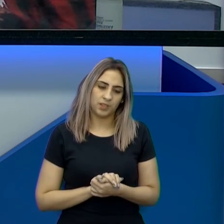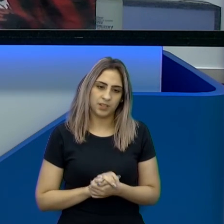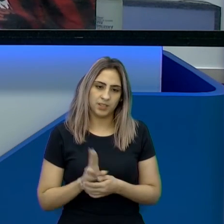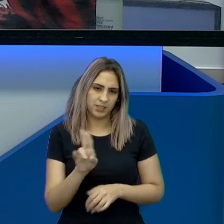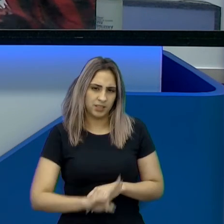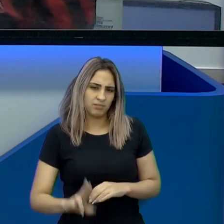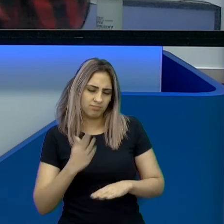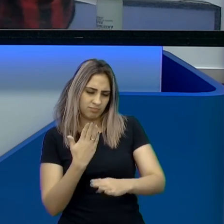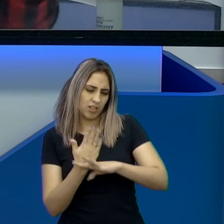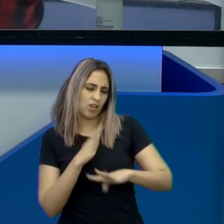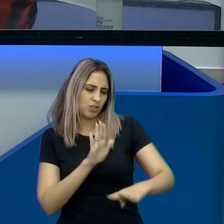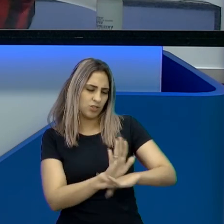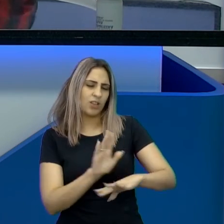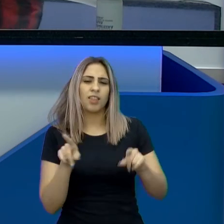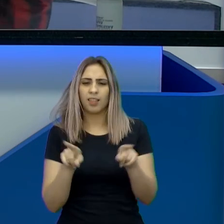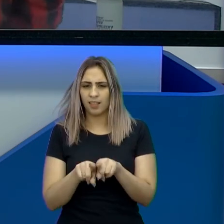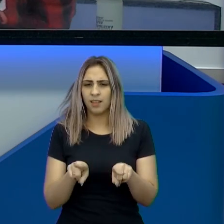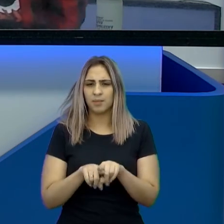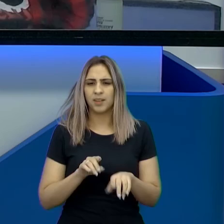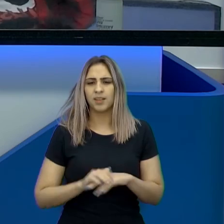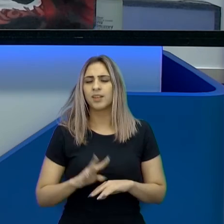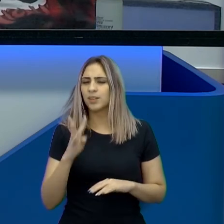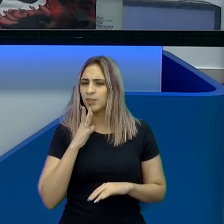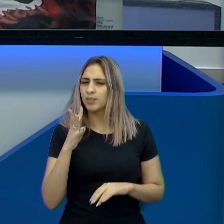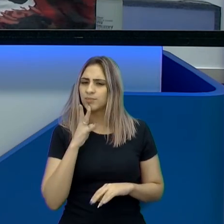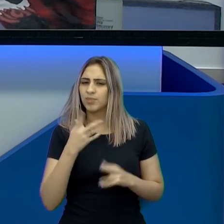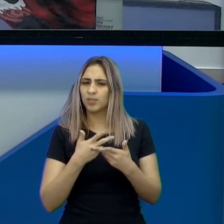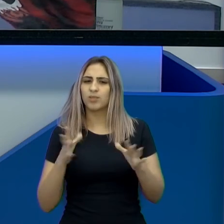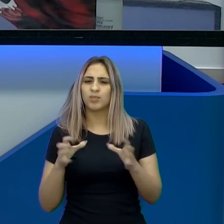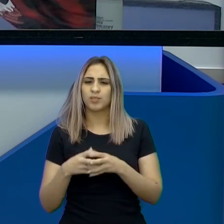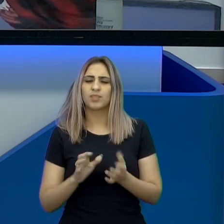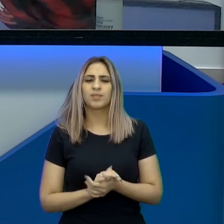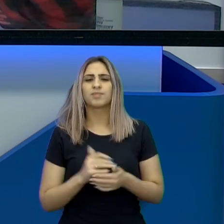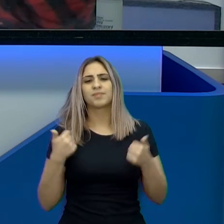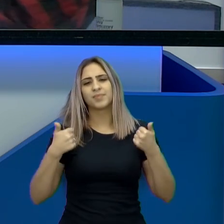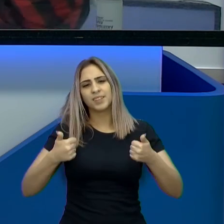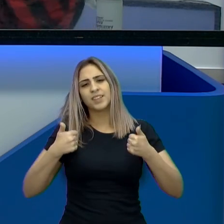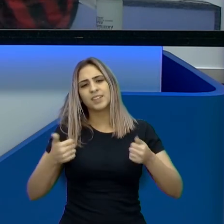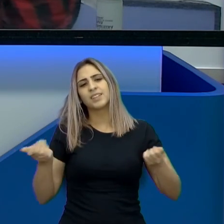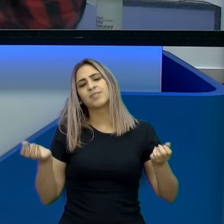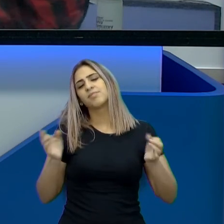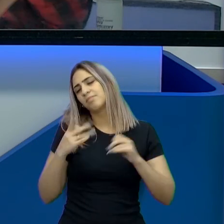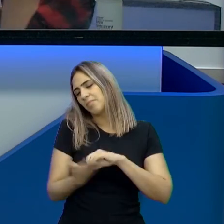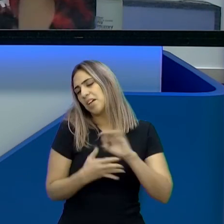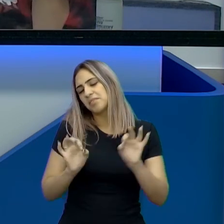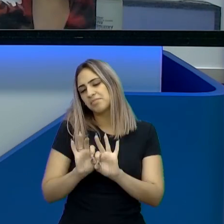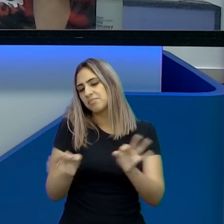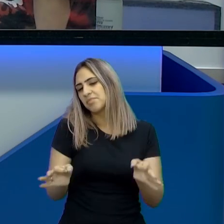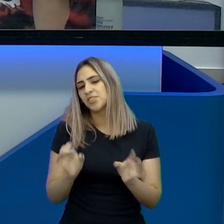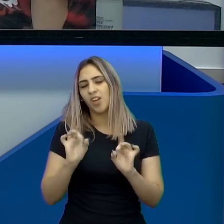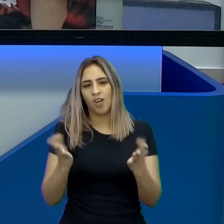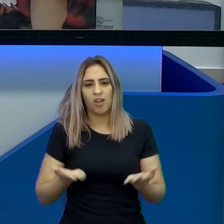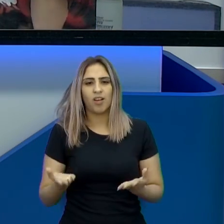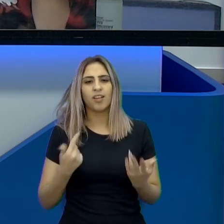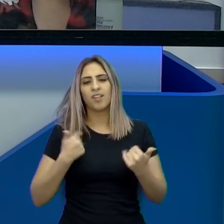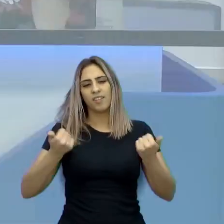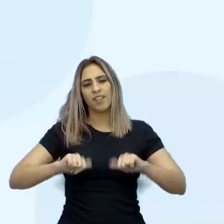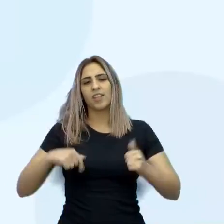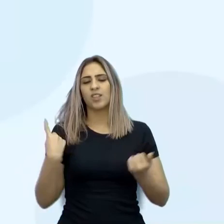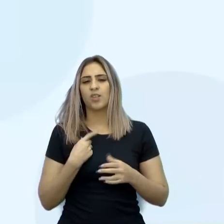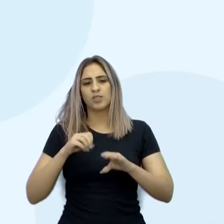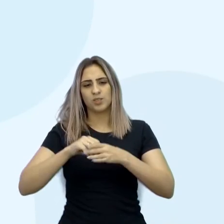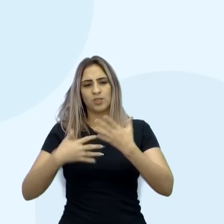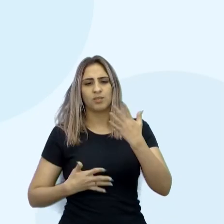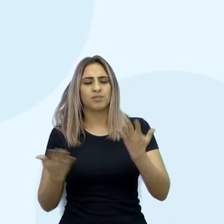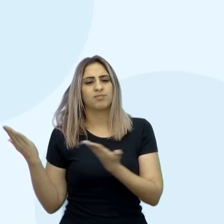se ajudar também. Exatamente. Então, É isso aí. conhecimento é algo coletivo, gente. Então, Seguimos tudo bem. juntos. Basicamente é isso. Não deixe de avaliar o nosso conteúdo.